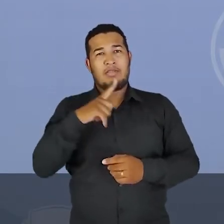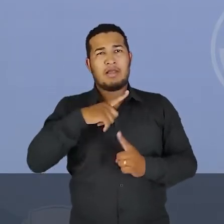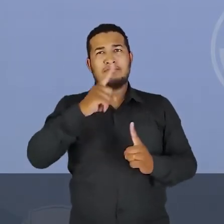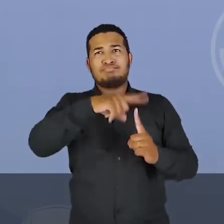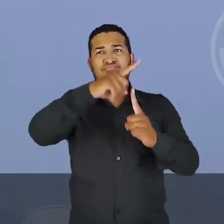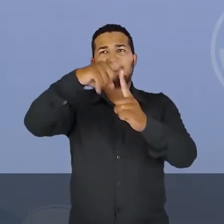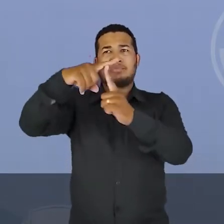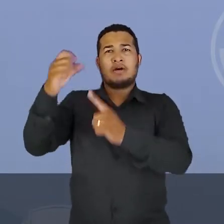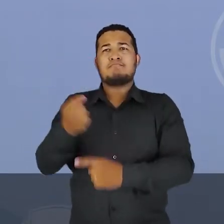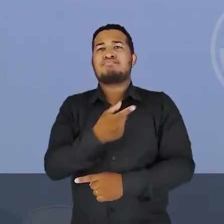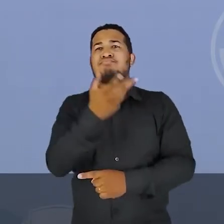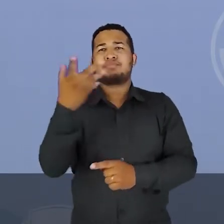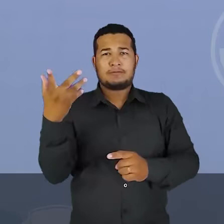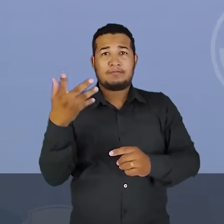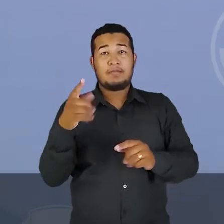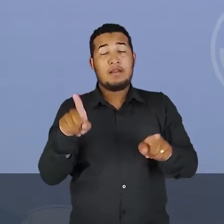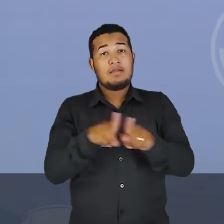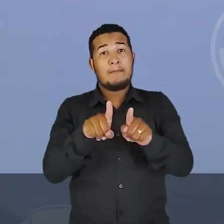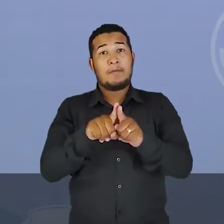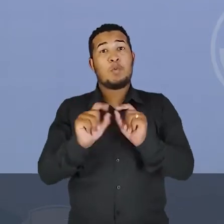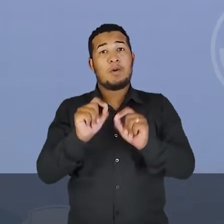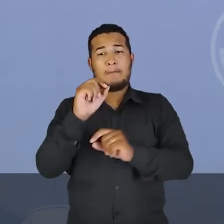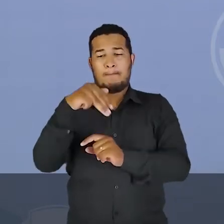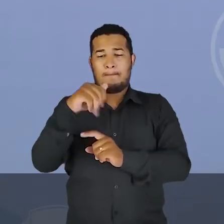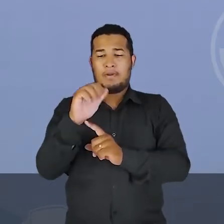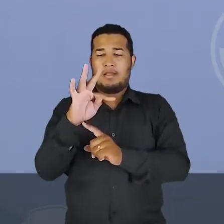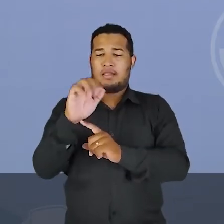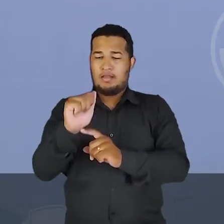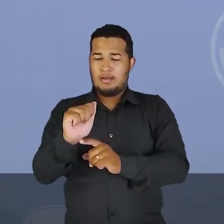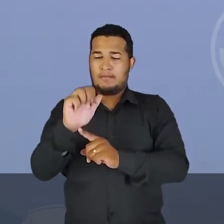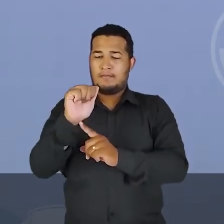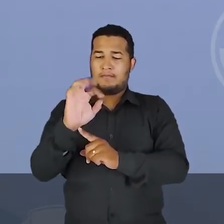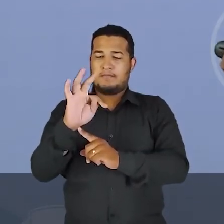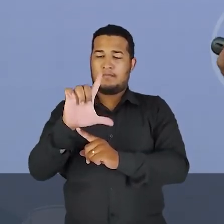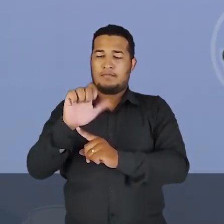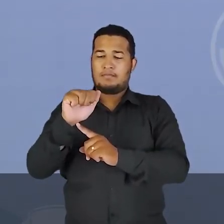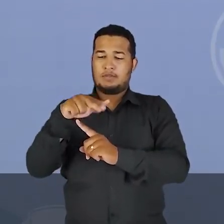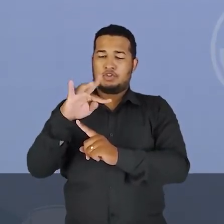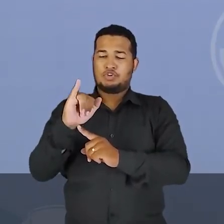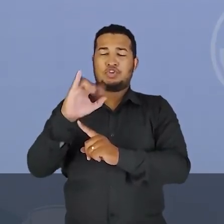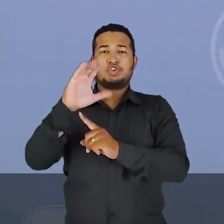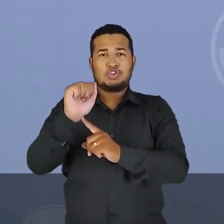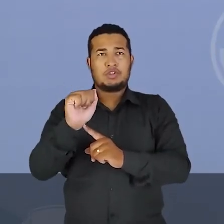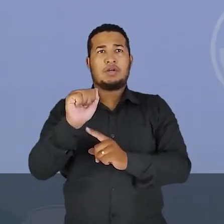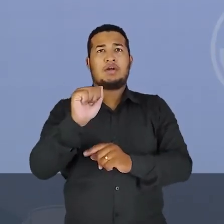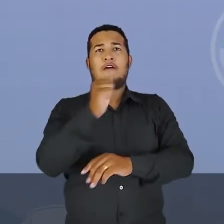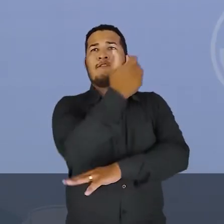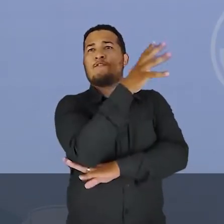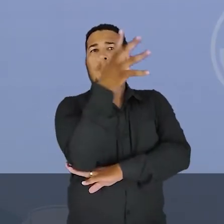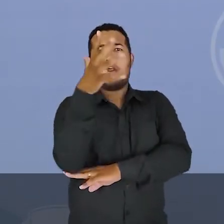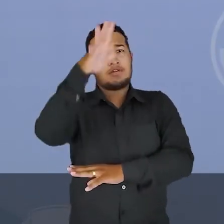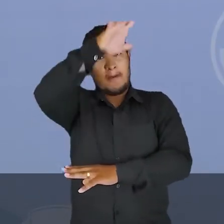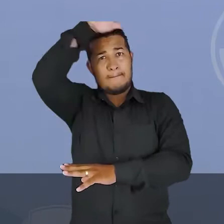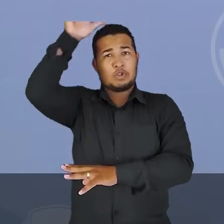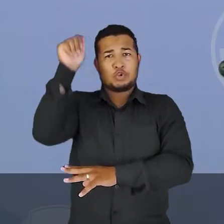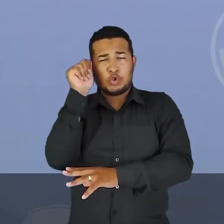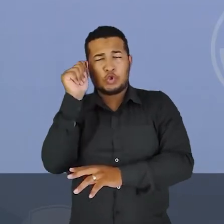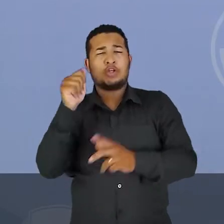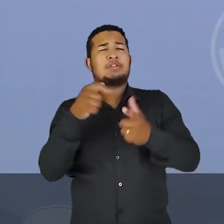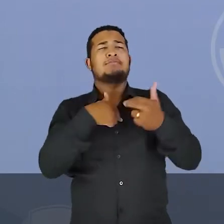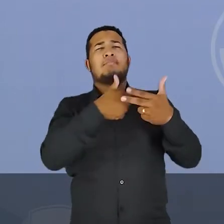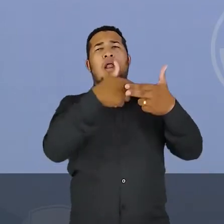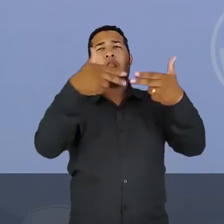Mata Atlântica, que é o nosso bioma, nós temos o Pantanal, a Floresta Amazônica, o Cerrado, e todos eles, com o passar do